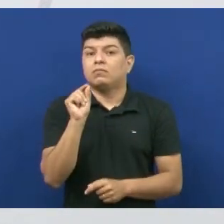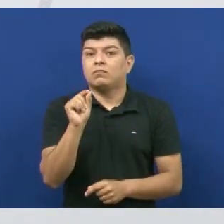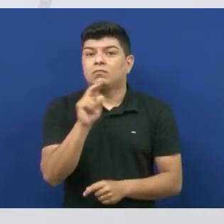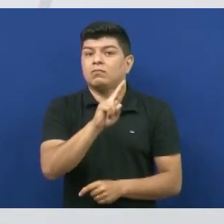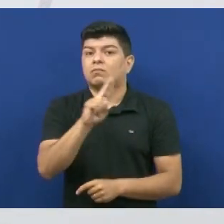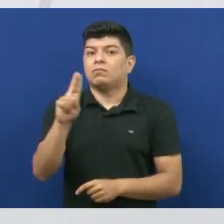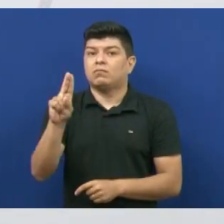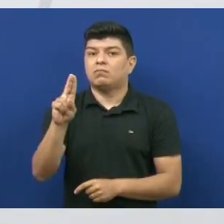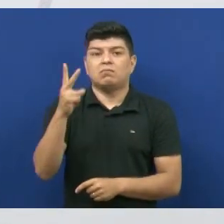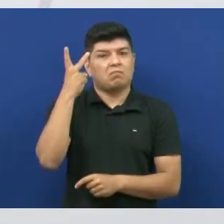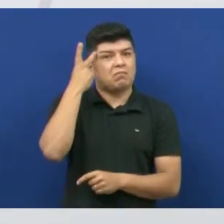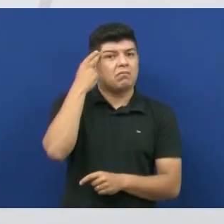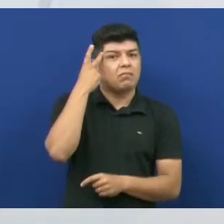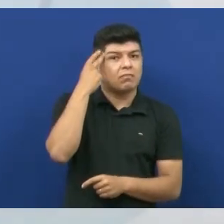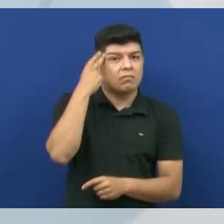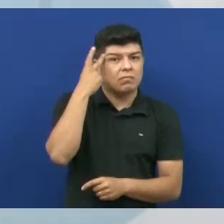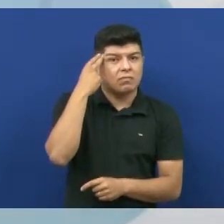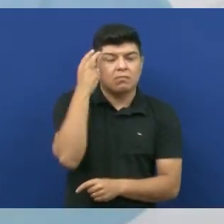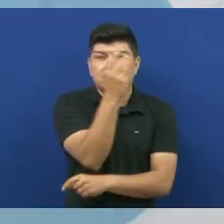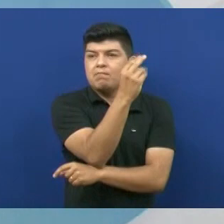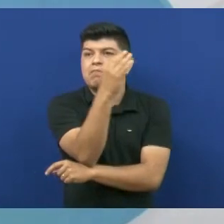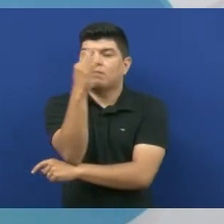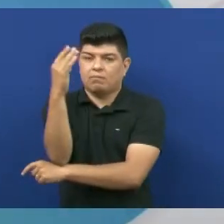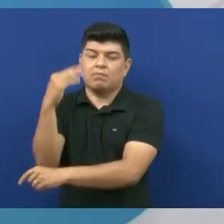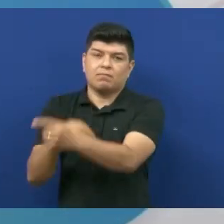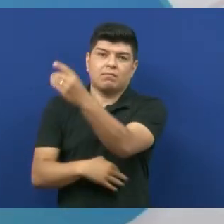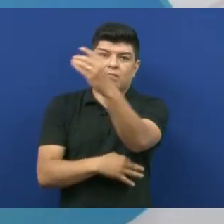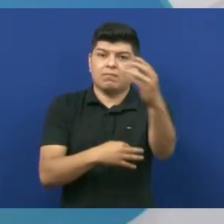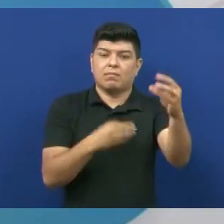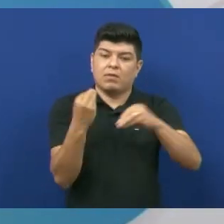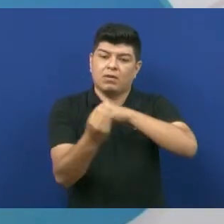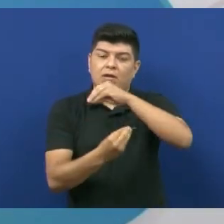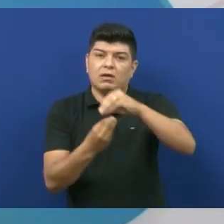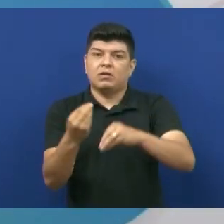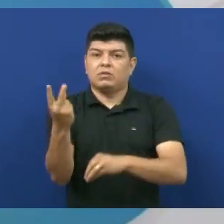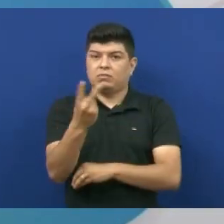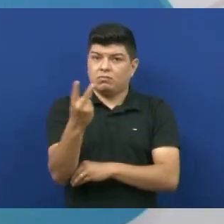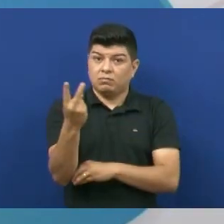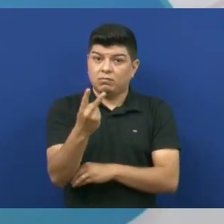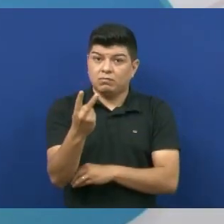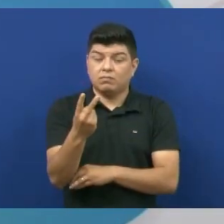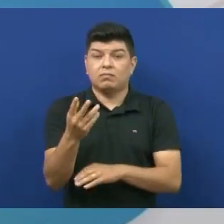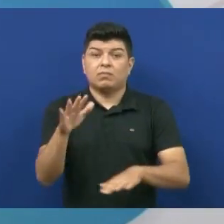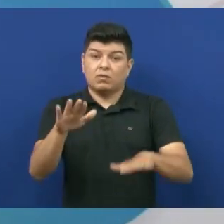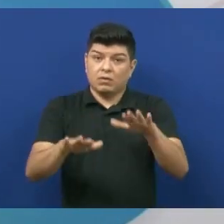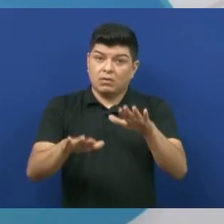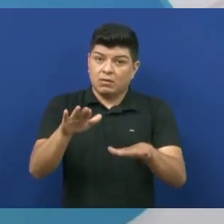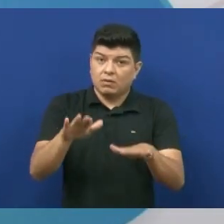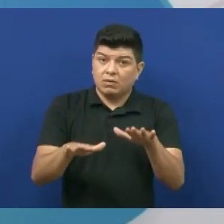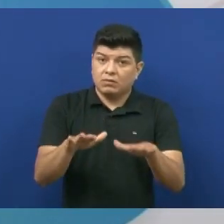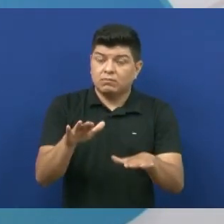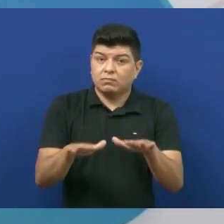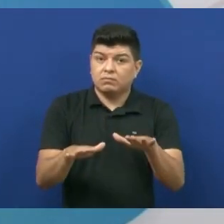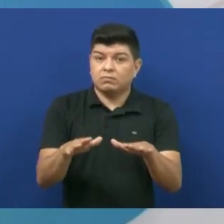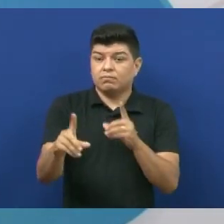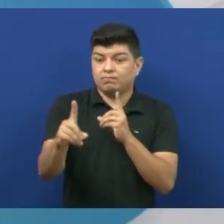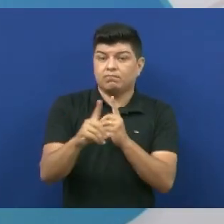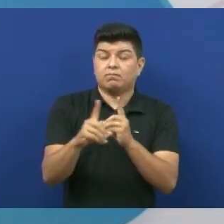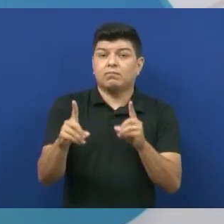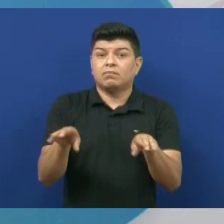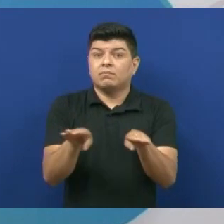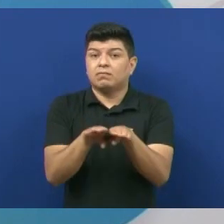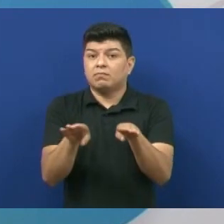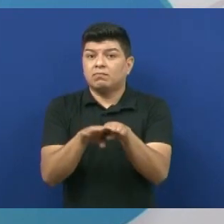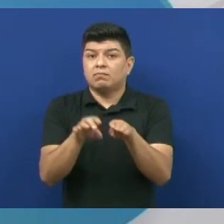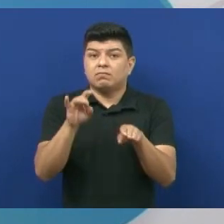chamada de paisagem natural. Então é um mix das duas coisas, tá ok? Em alguns momentos nós encontraremos também paisagens